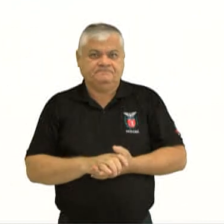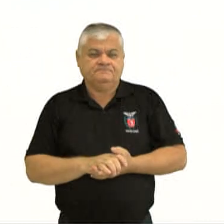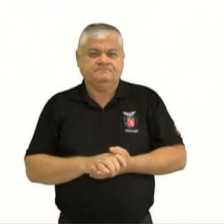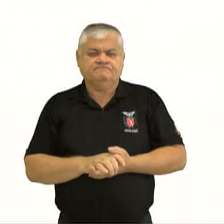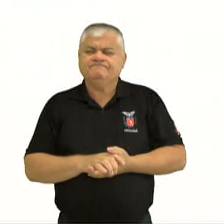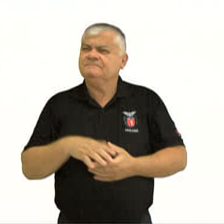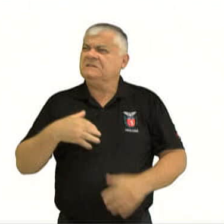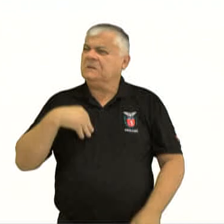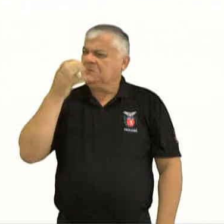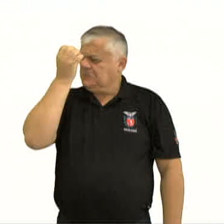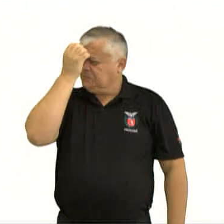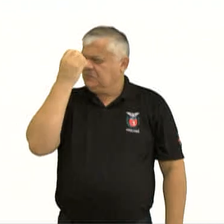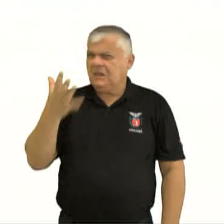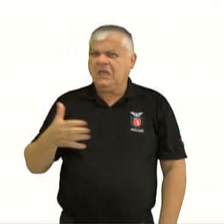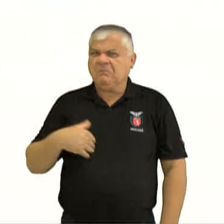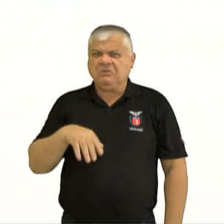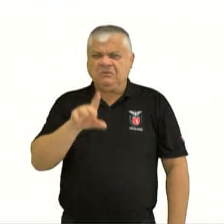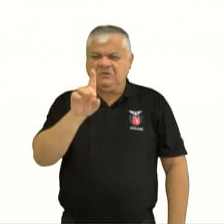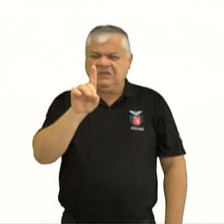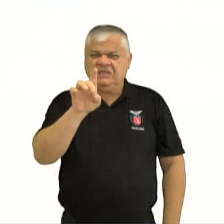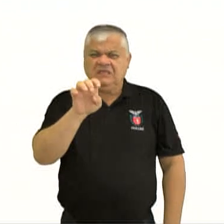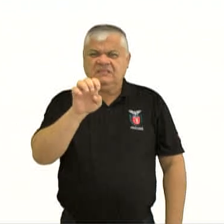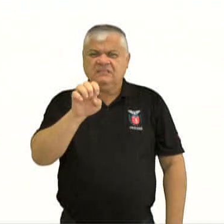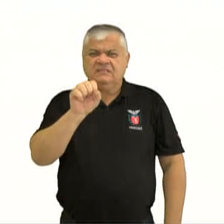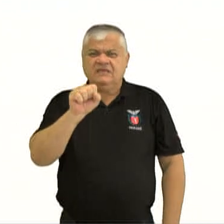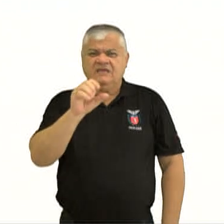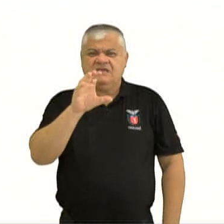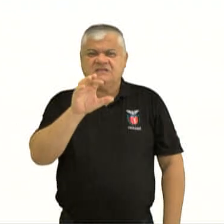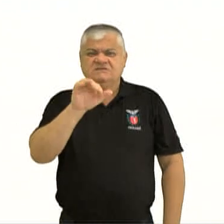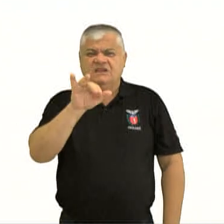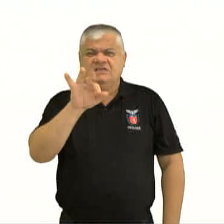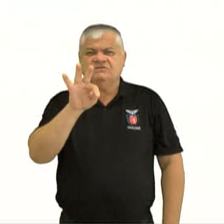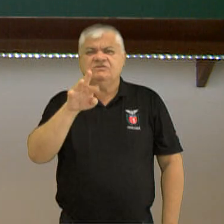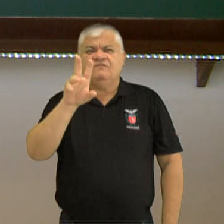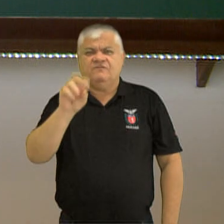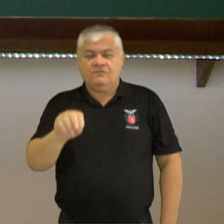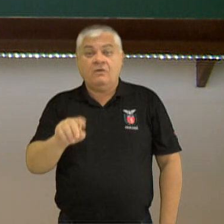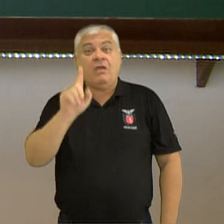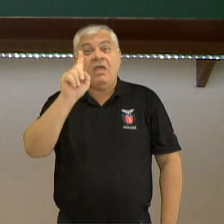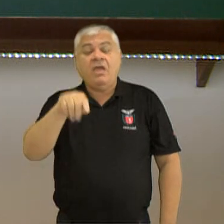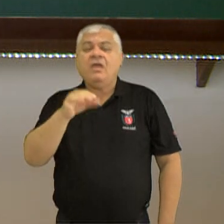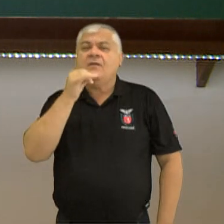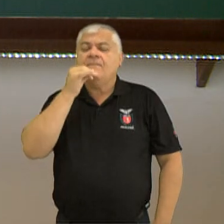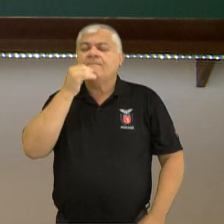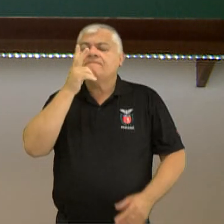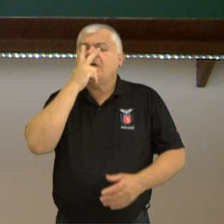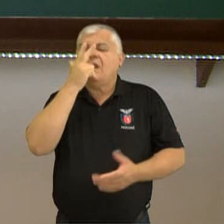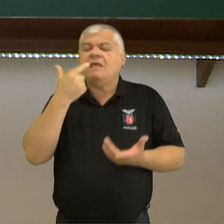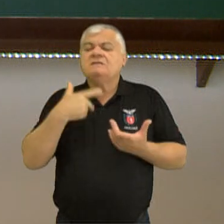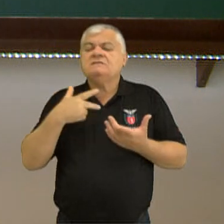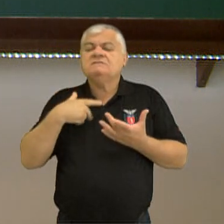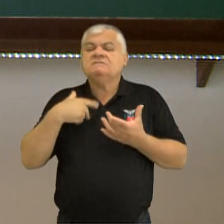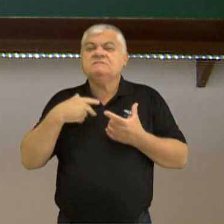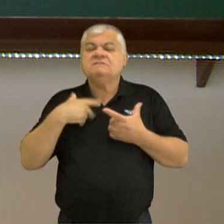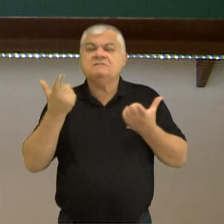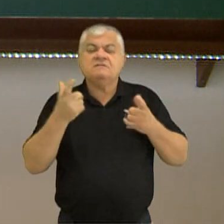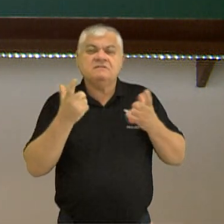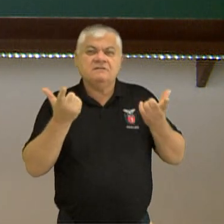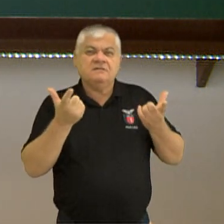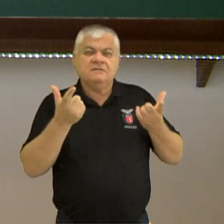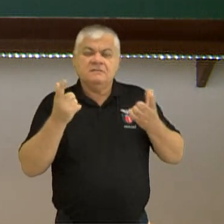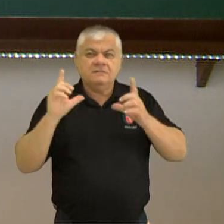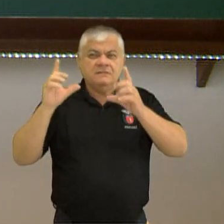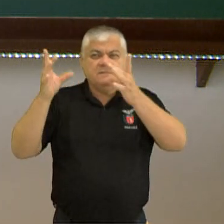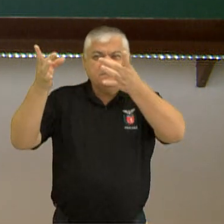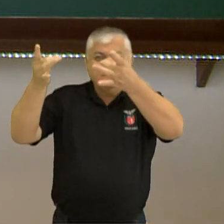estou lembrado o que é descritivo. Descrever é como se você tirasse uma fotografia falando. Estou